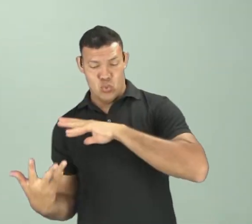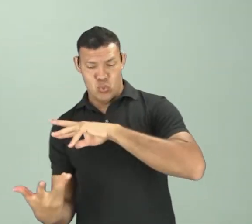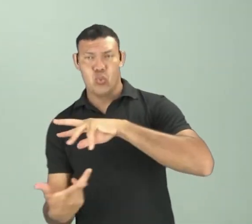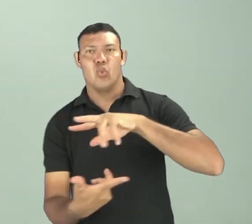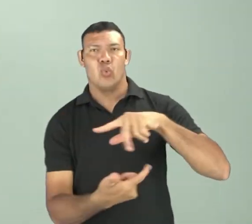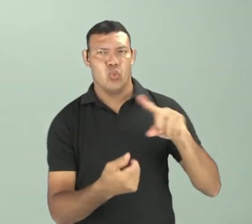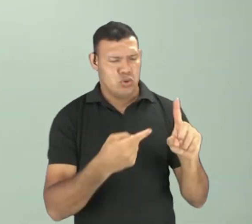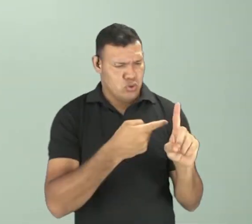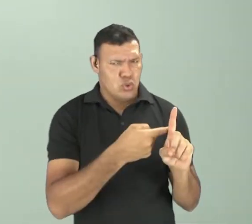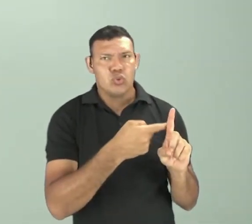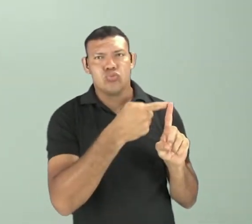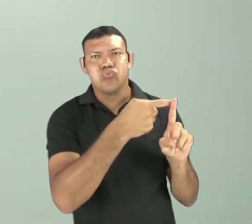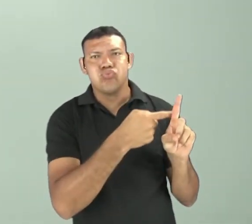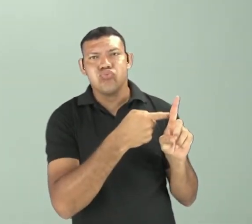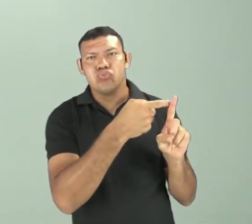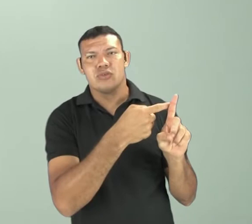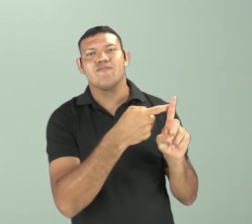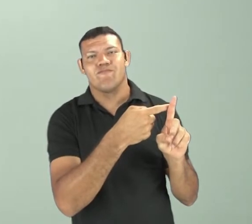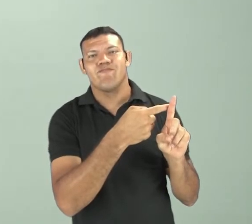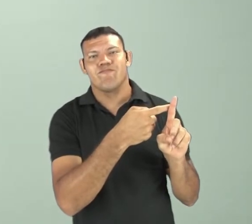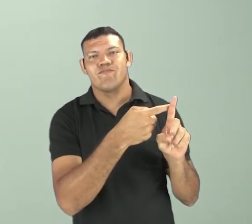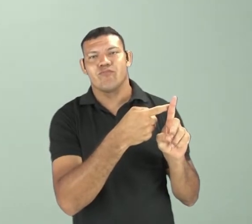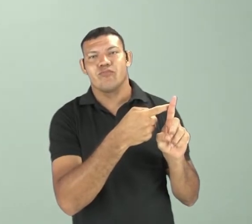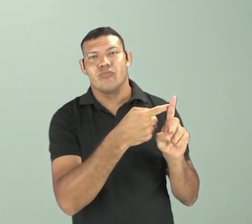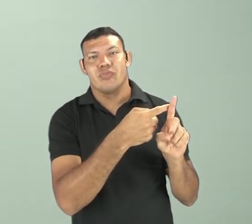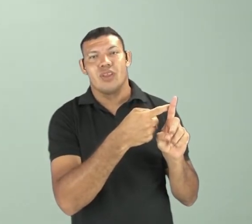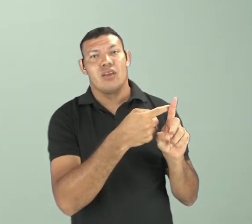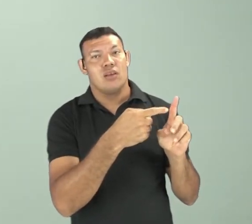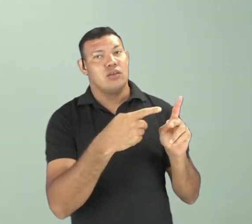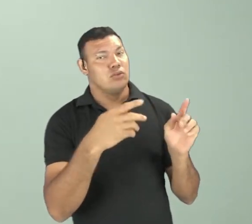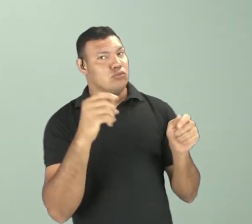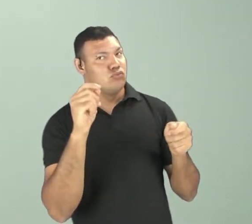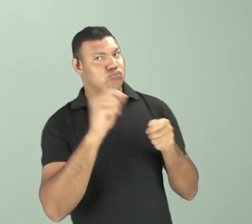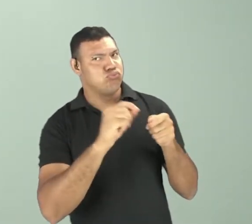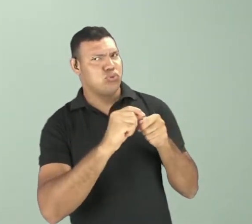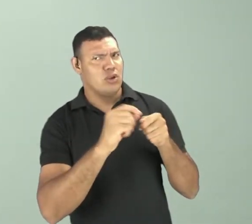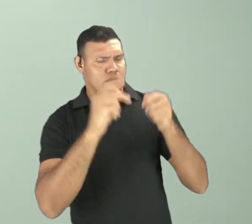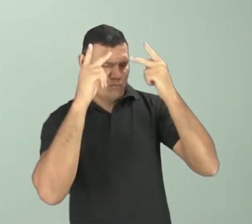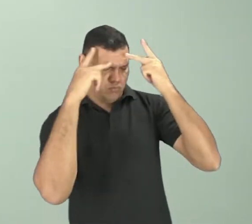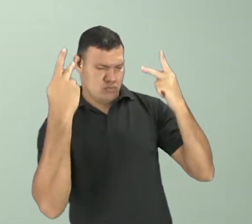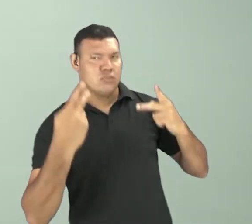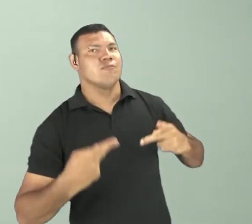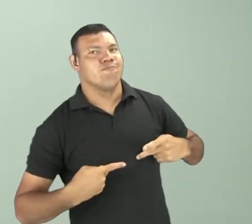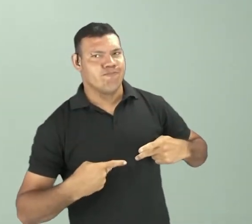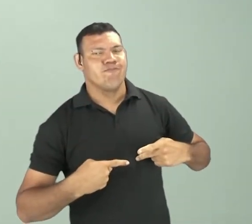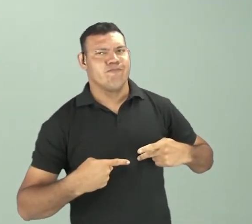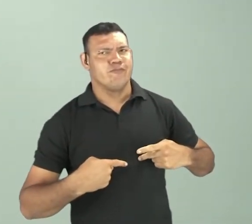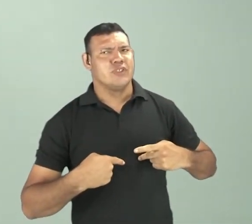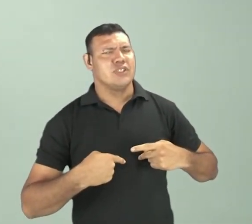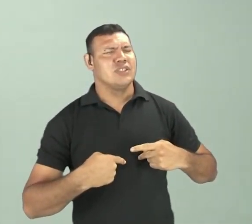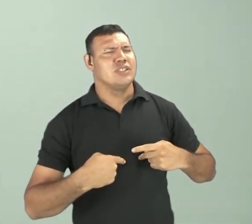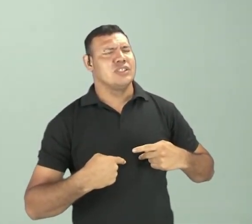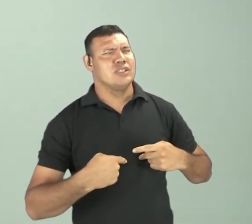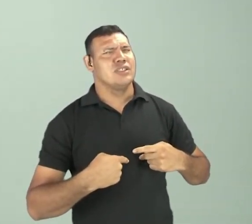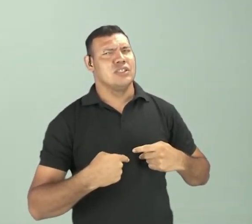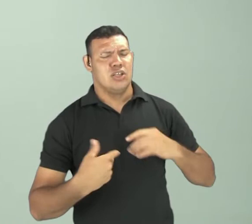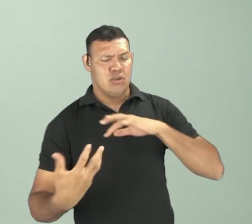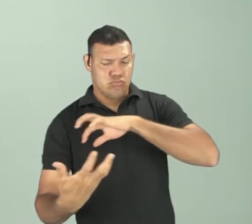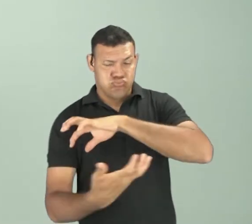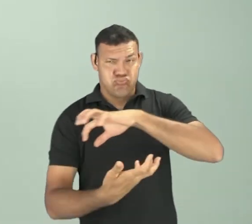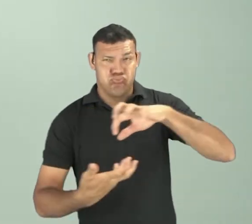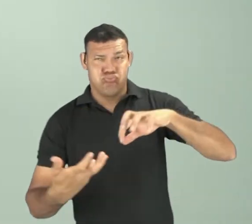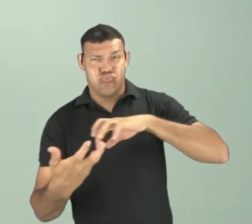aquecimento global ele é fruto das ações humanas. Então, como já foi falado, desde a época da Revolução